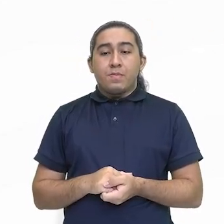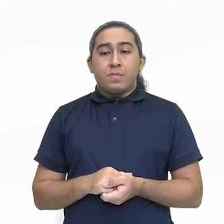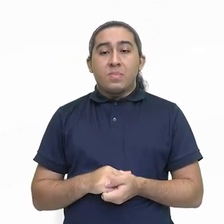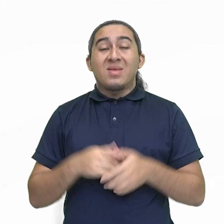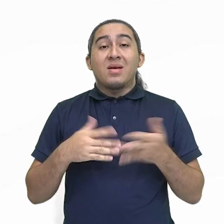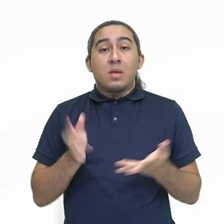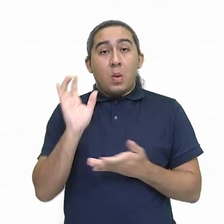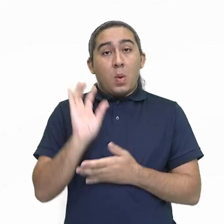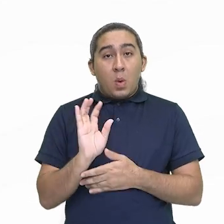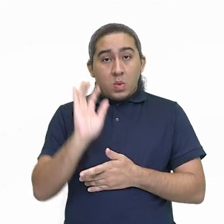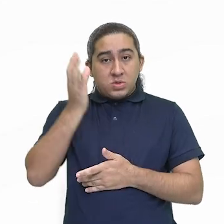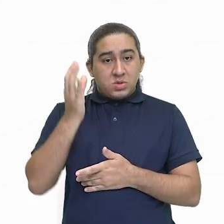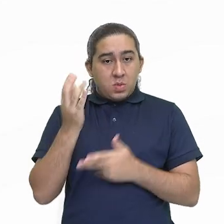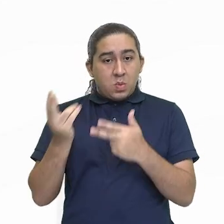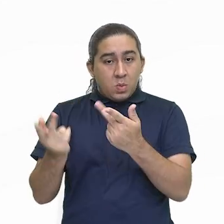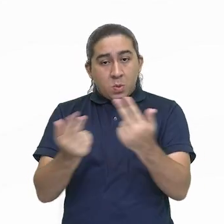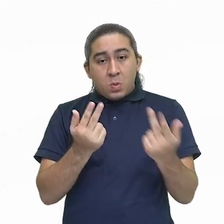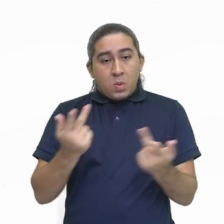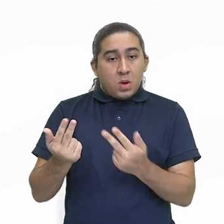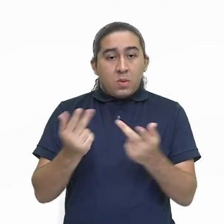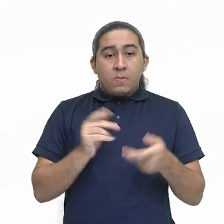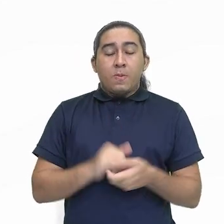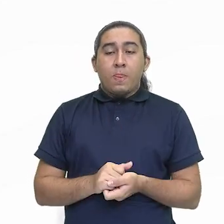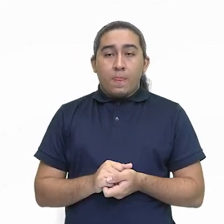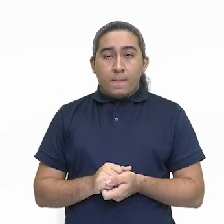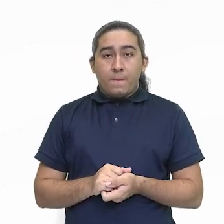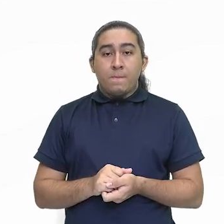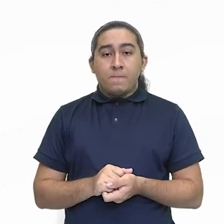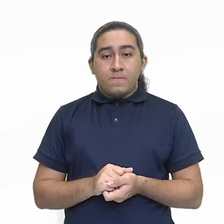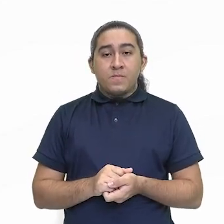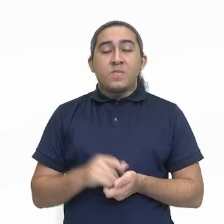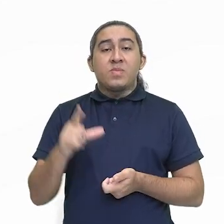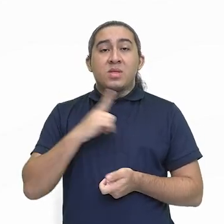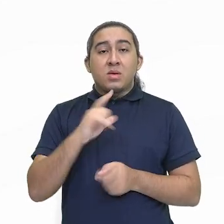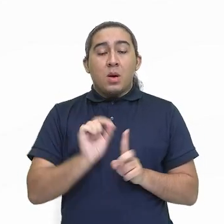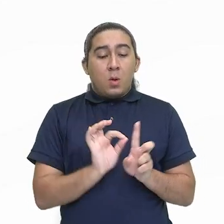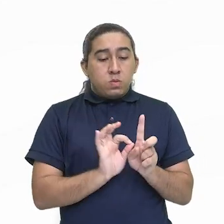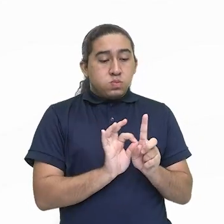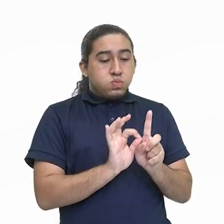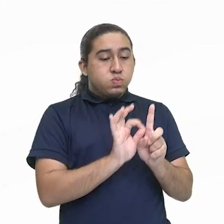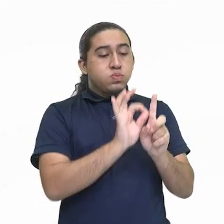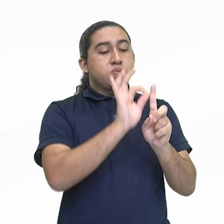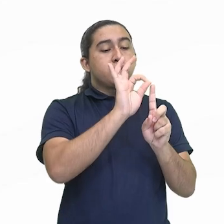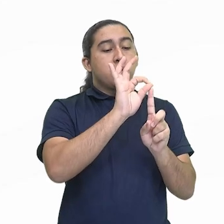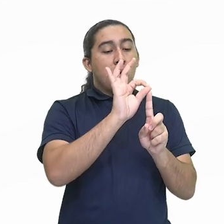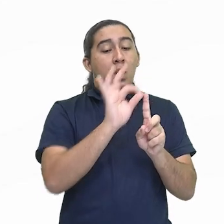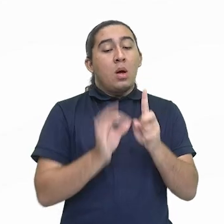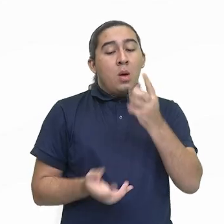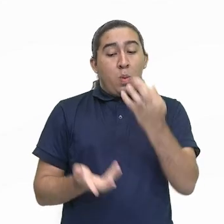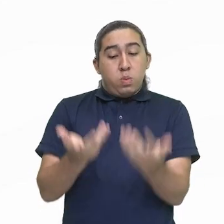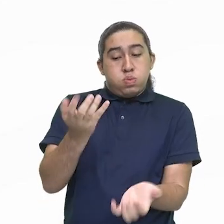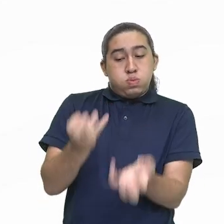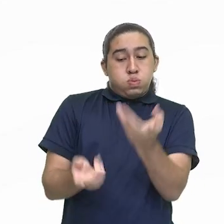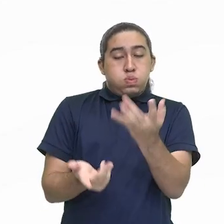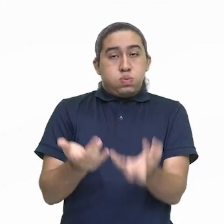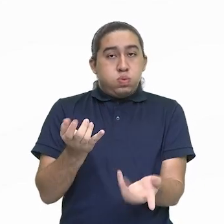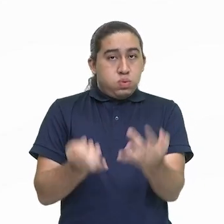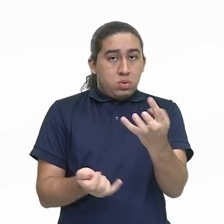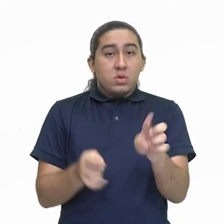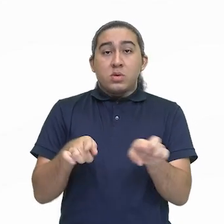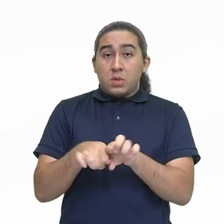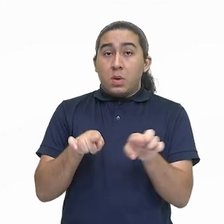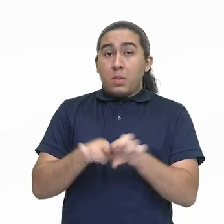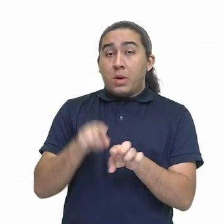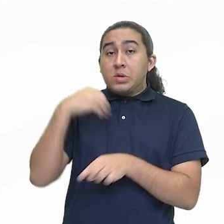atmosfera primitiva, né? Ciclos de aquecimento e condensação também foram feitos de